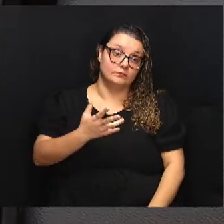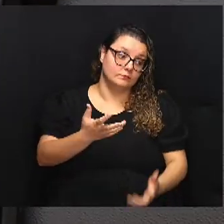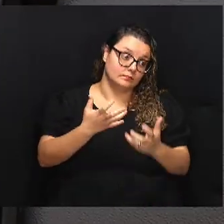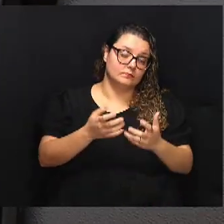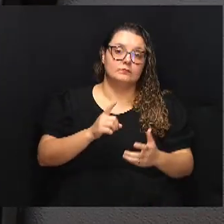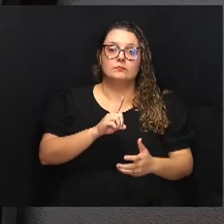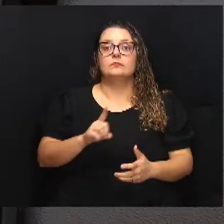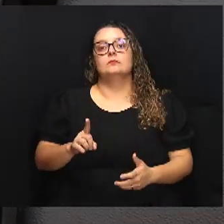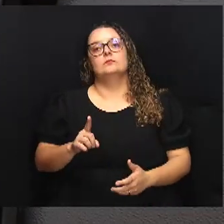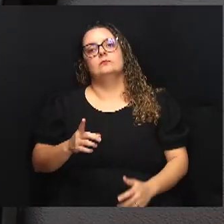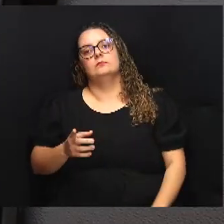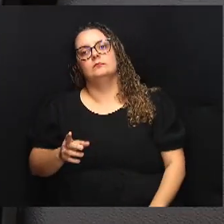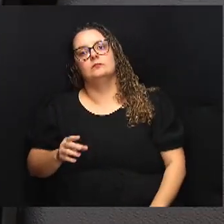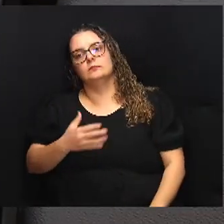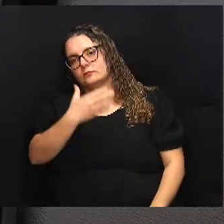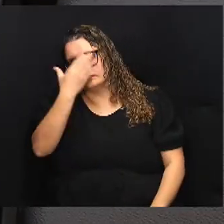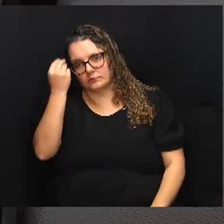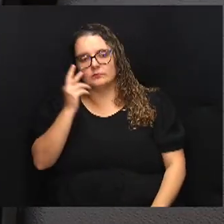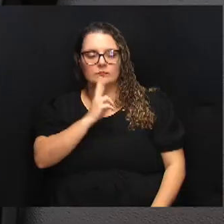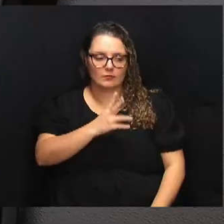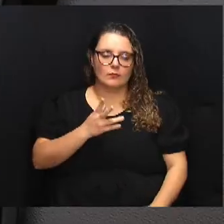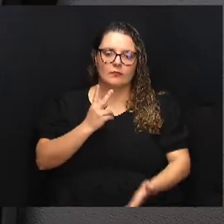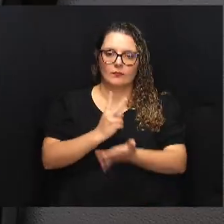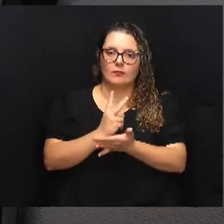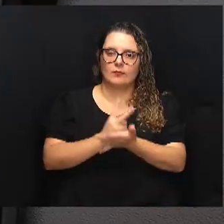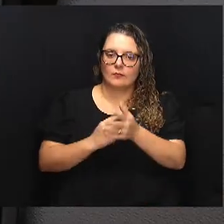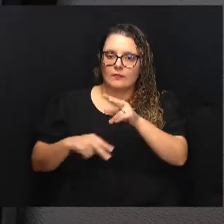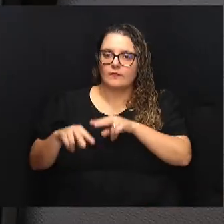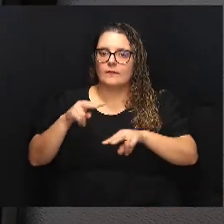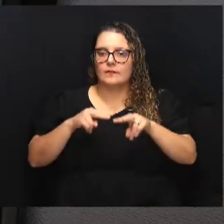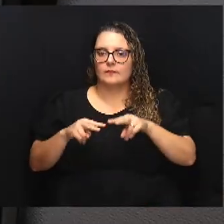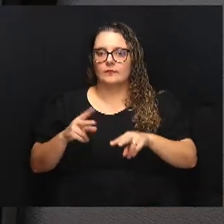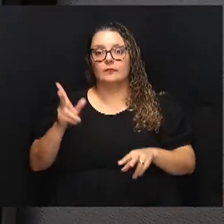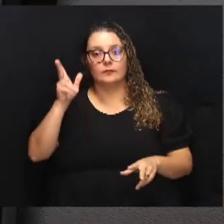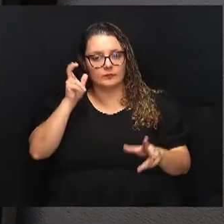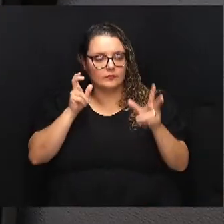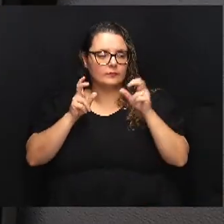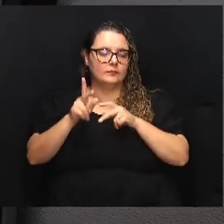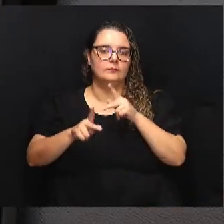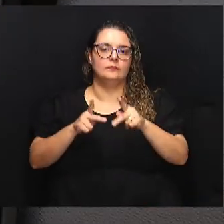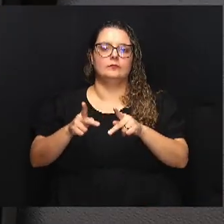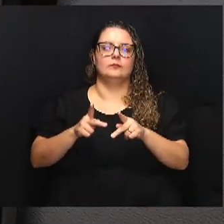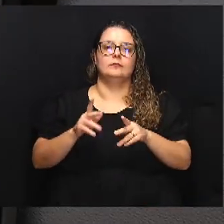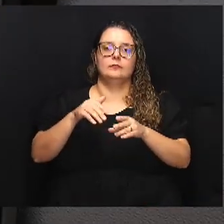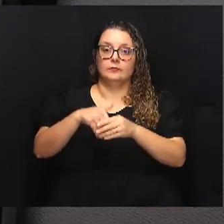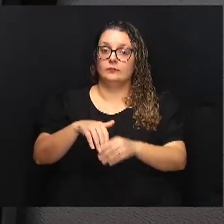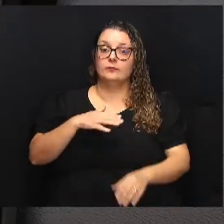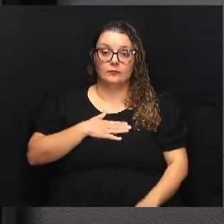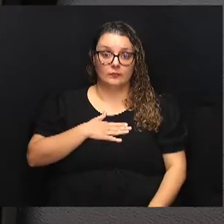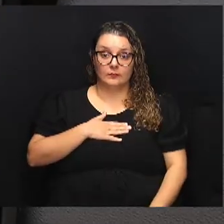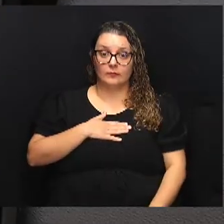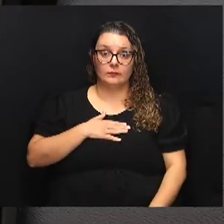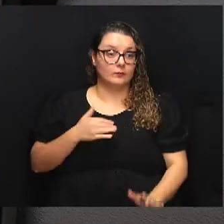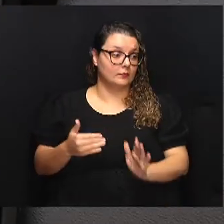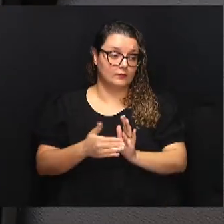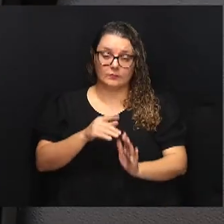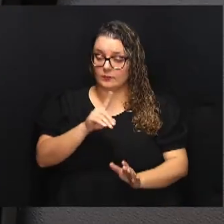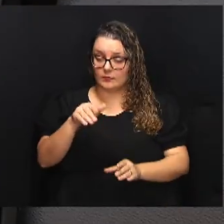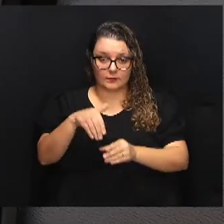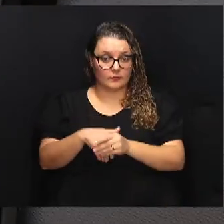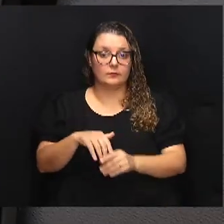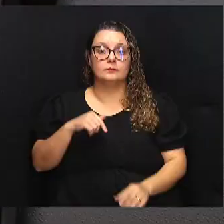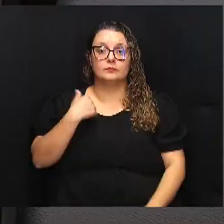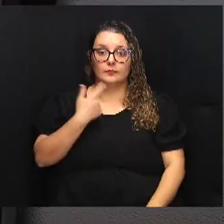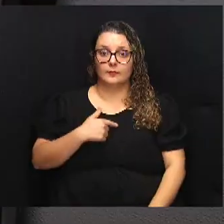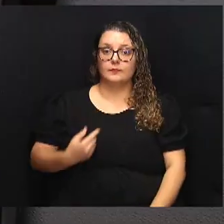sem resposta, a gente sempre tem esse olhar, ouvir a população votou em mim, mesmo aqueles que não votaram, Então a gente